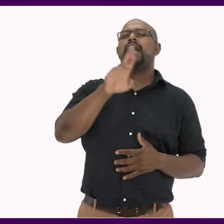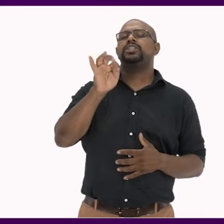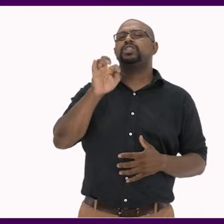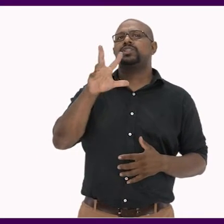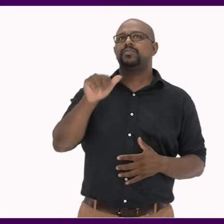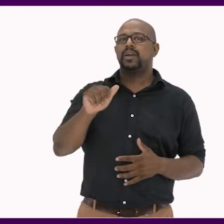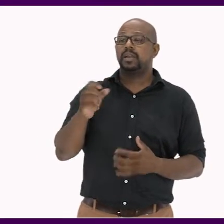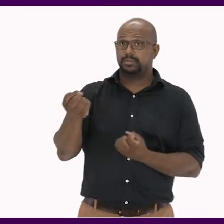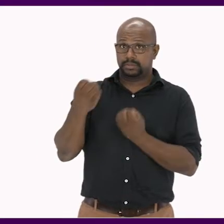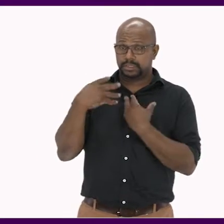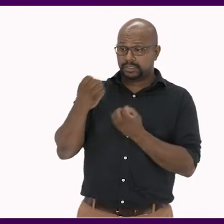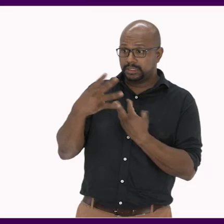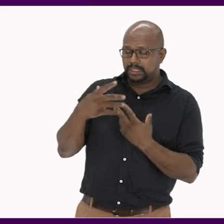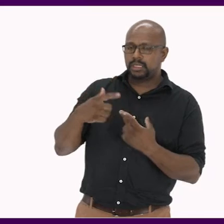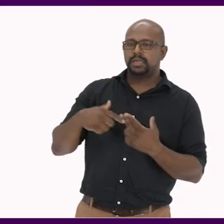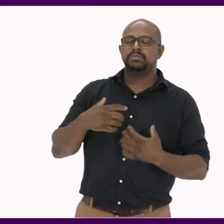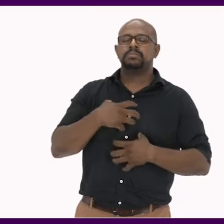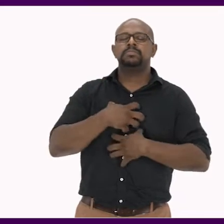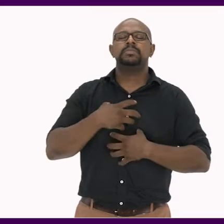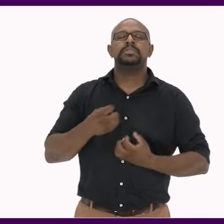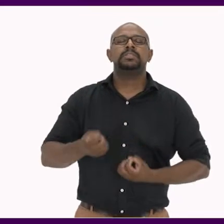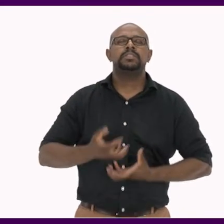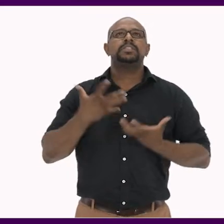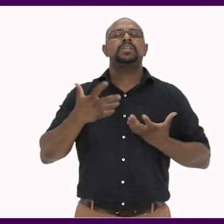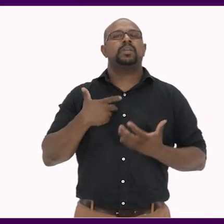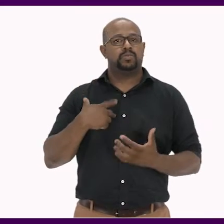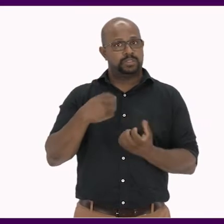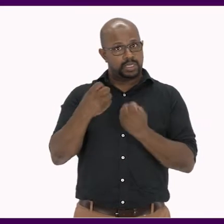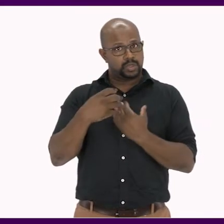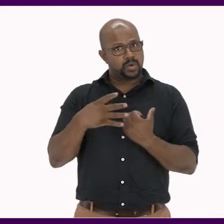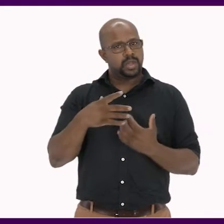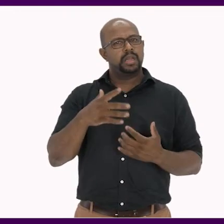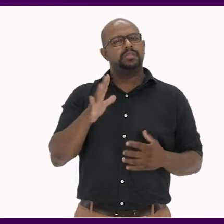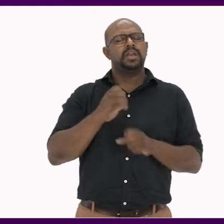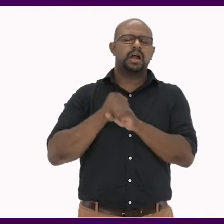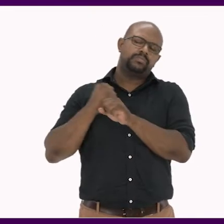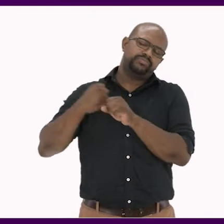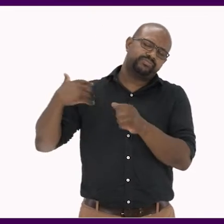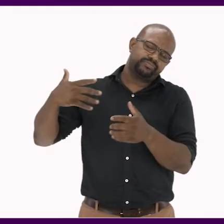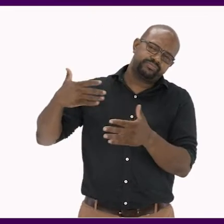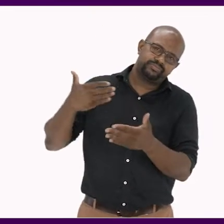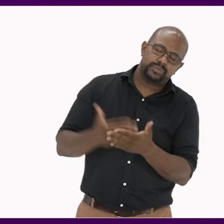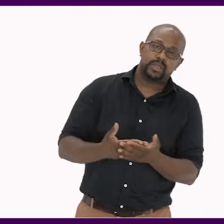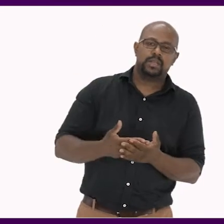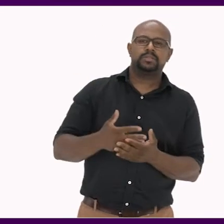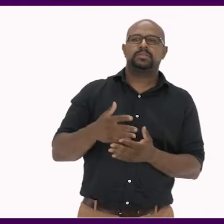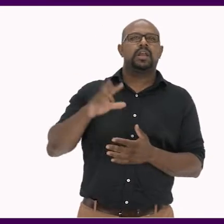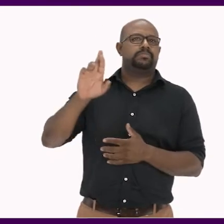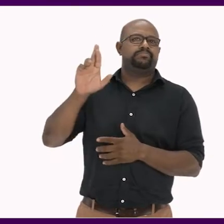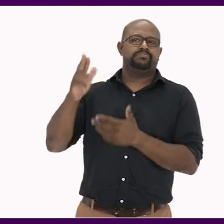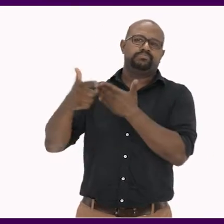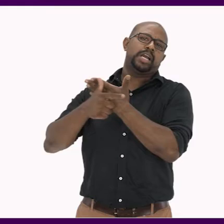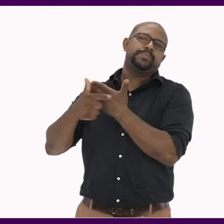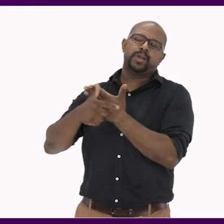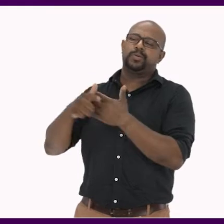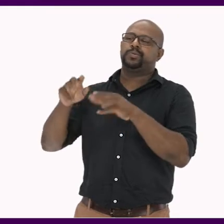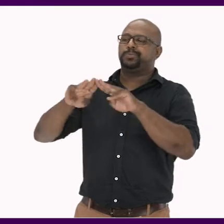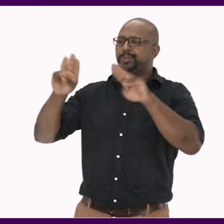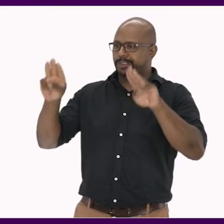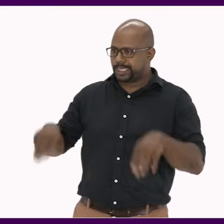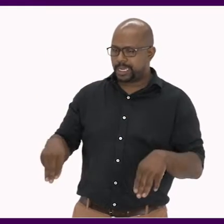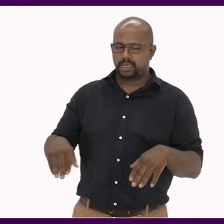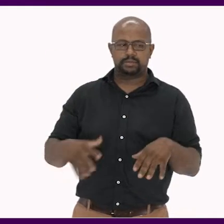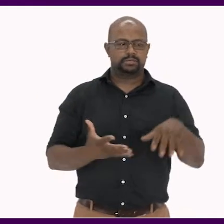muitas vezes nos ensina, nos instiga e nos educa. Nos últimos anos, o papel dos museus e